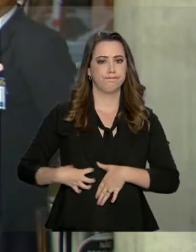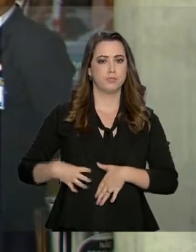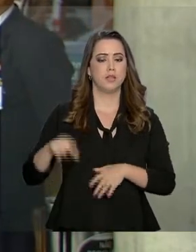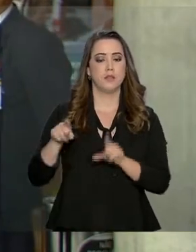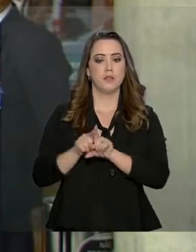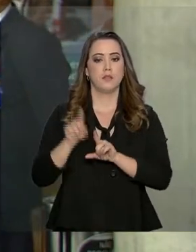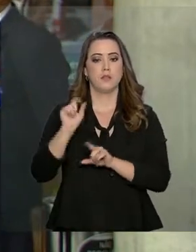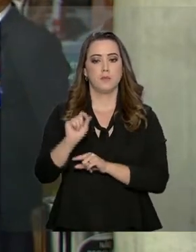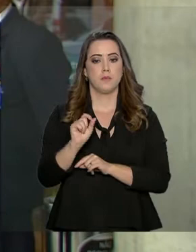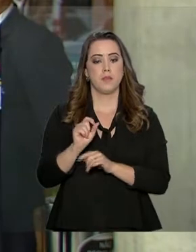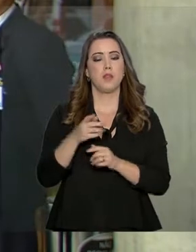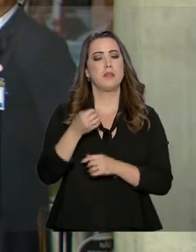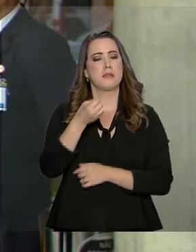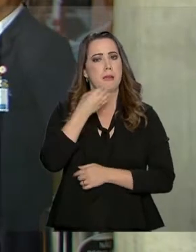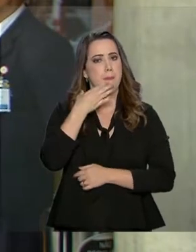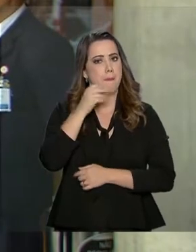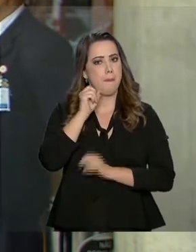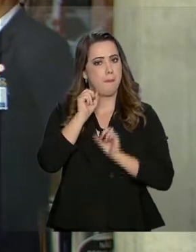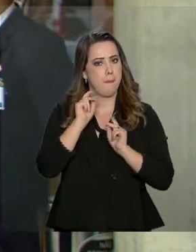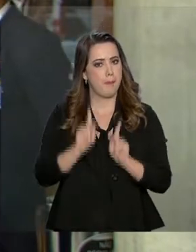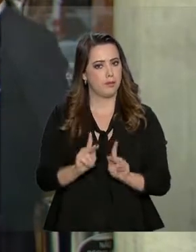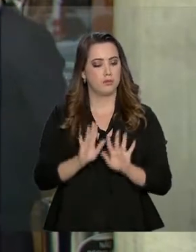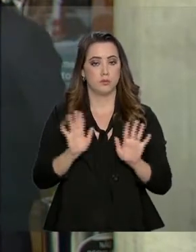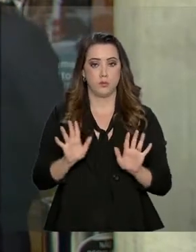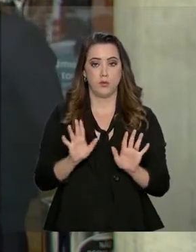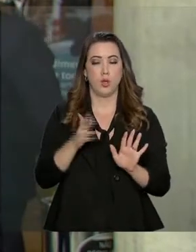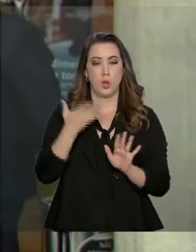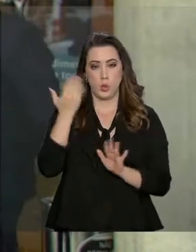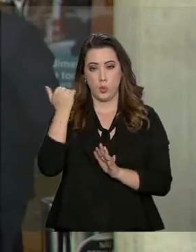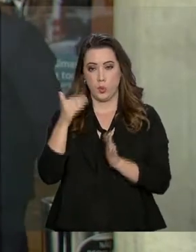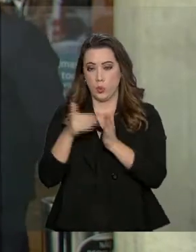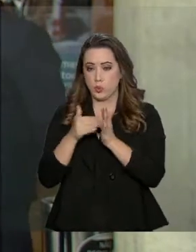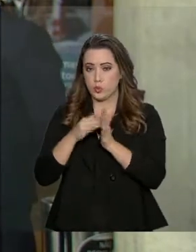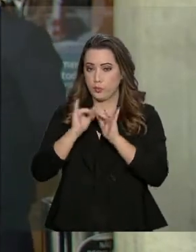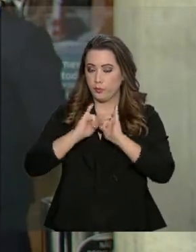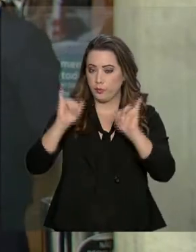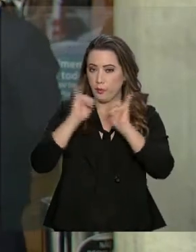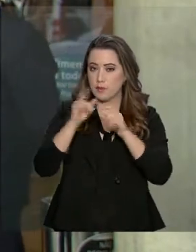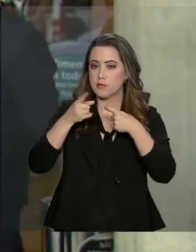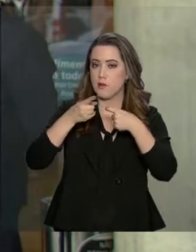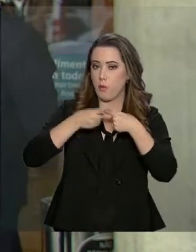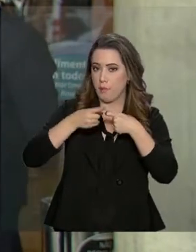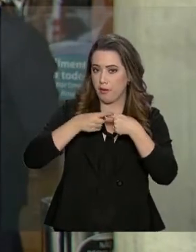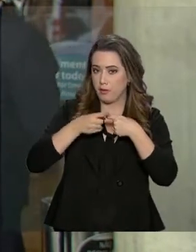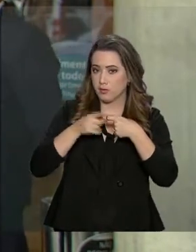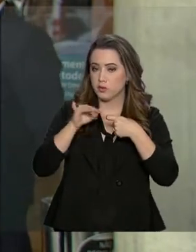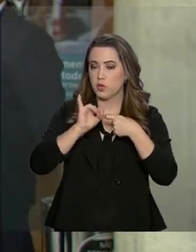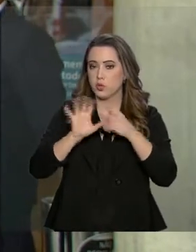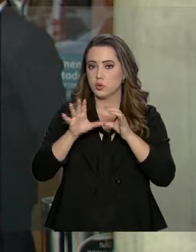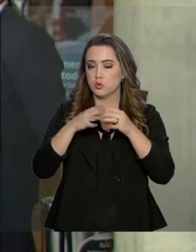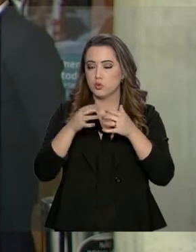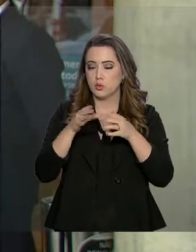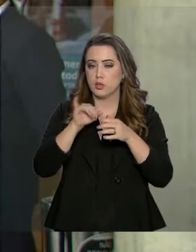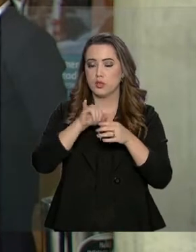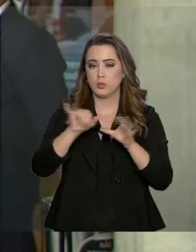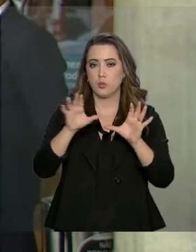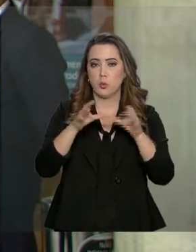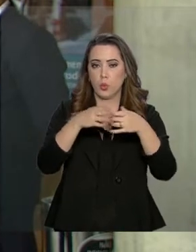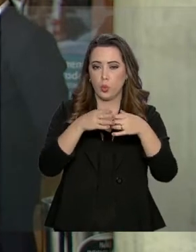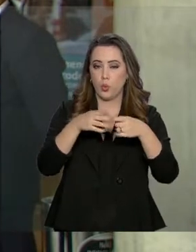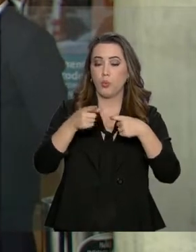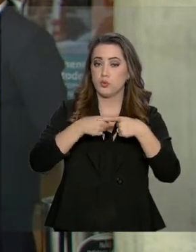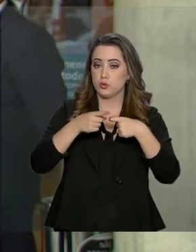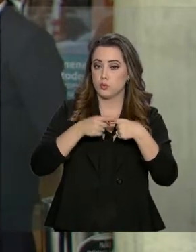colostomia. Ele passa bem, de acordo com o último boletim médico divulgado pela equipe multidisciplinar que cuida aqui